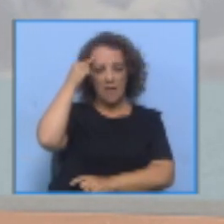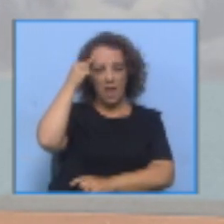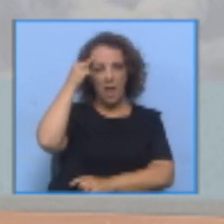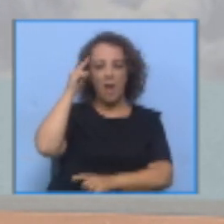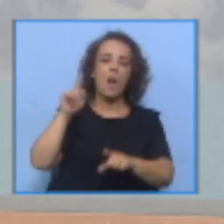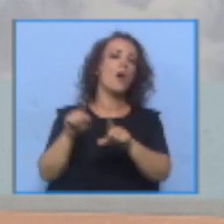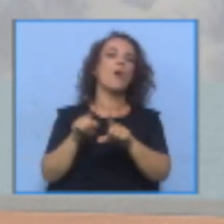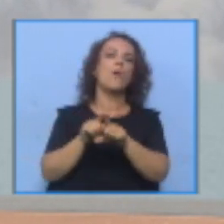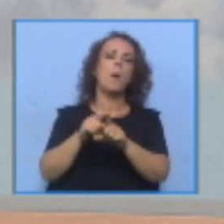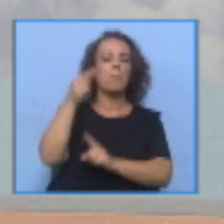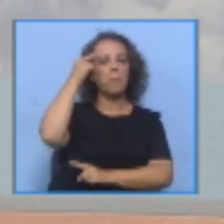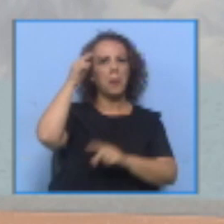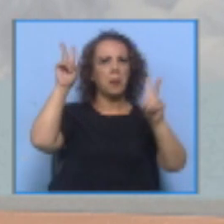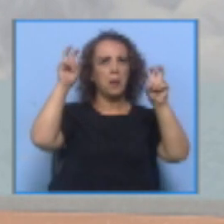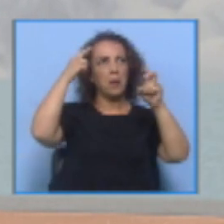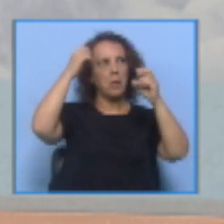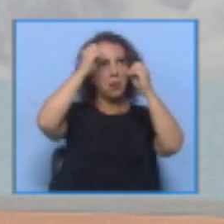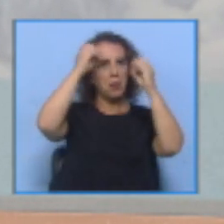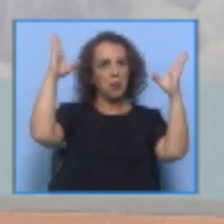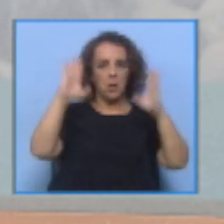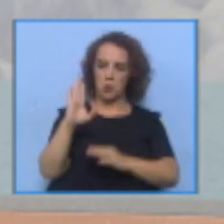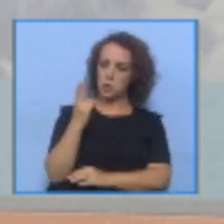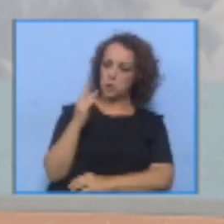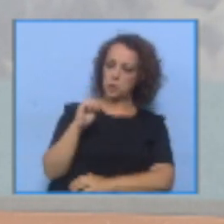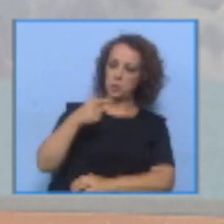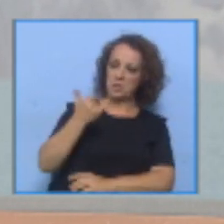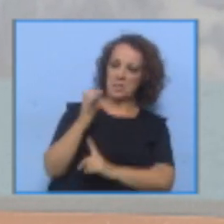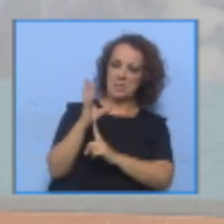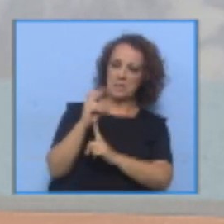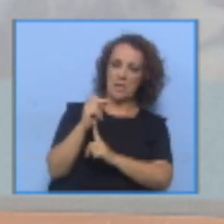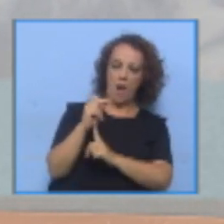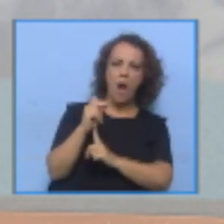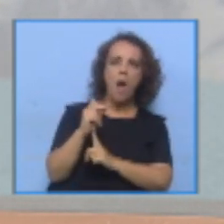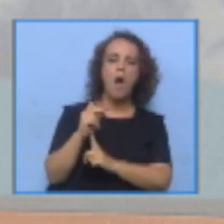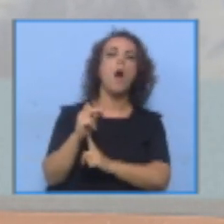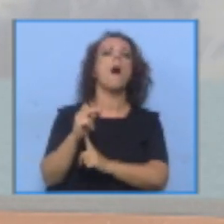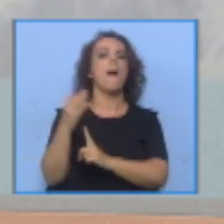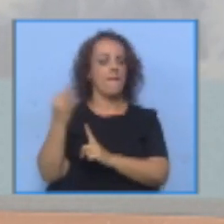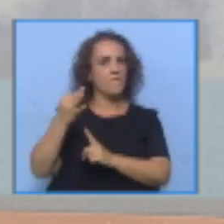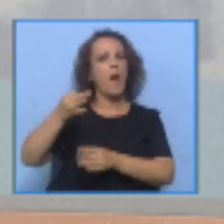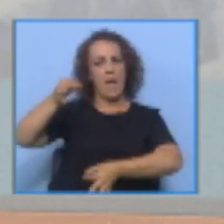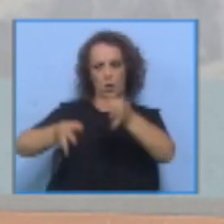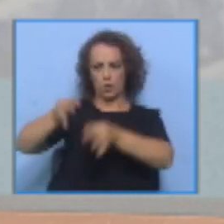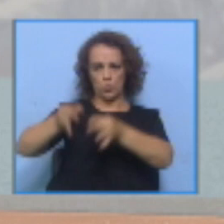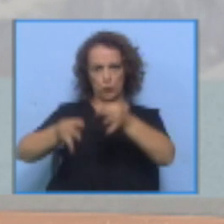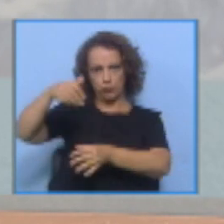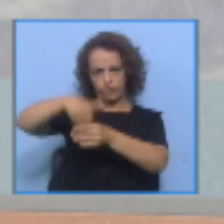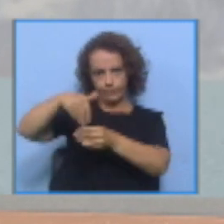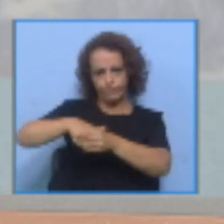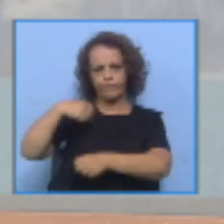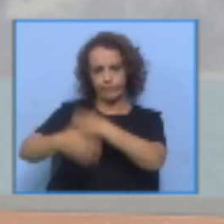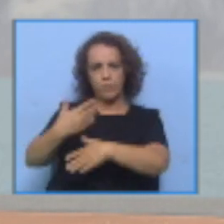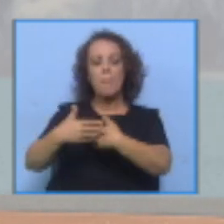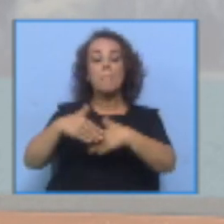comumente a usam. É também, não só no sentido do funcionamento da justiça, mas de um